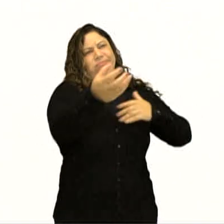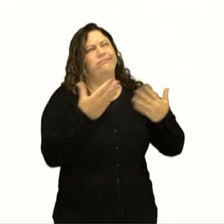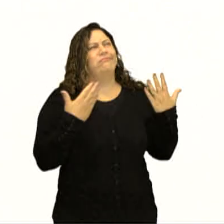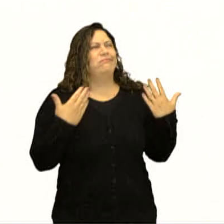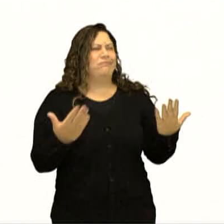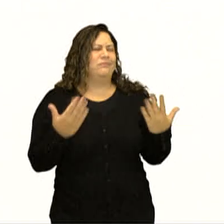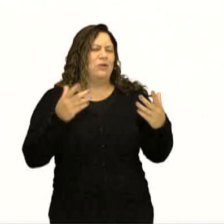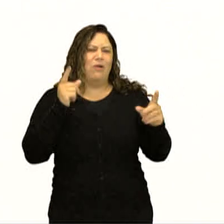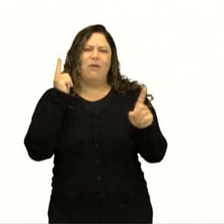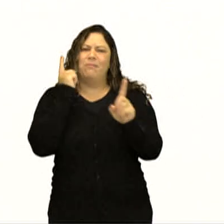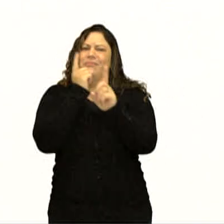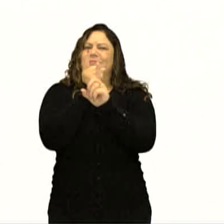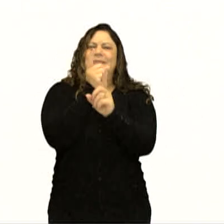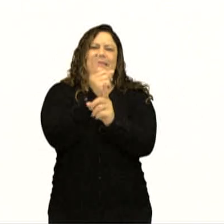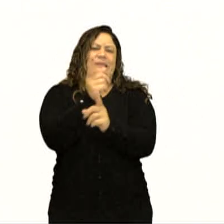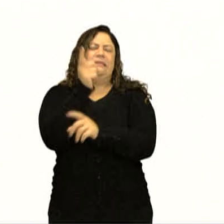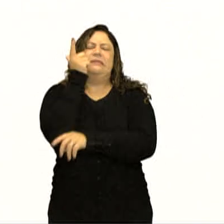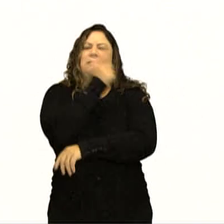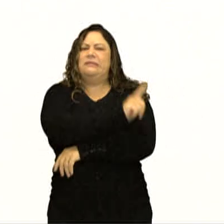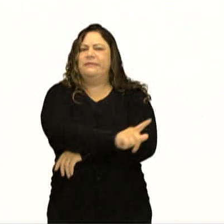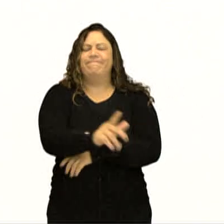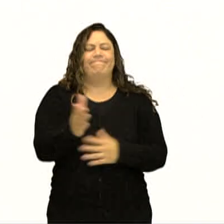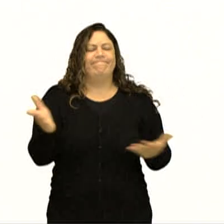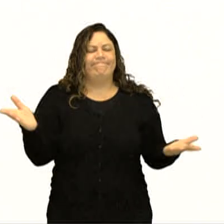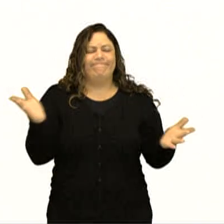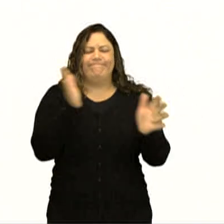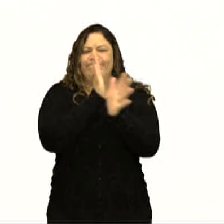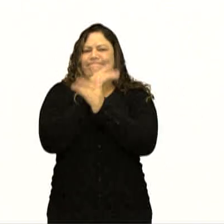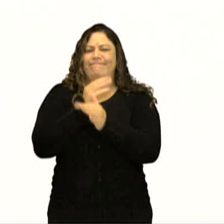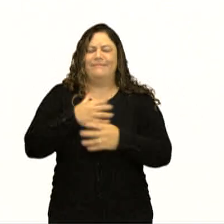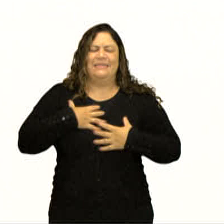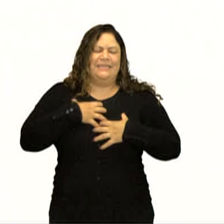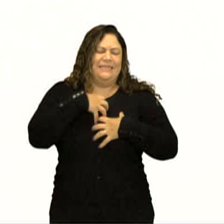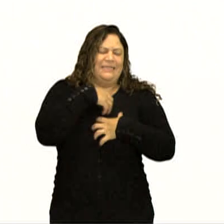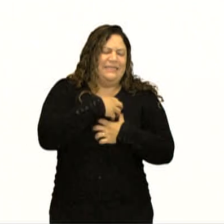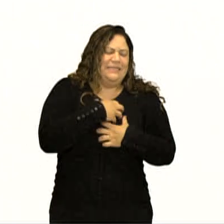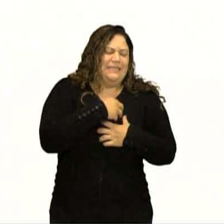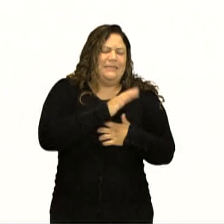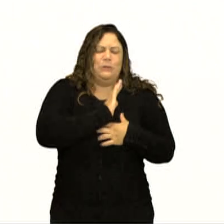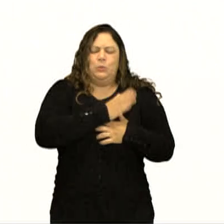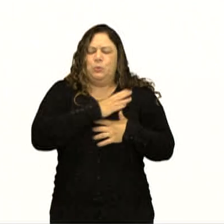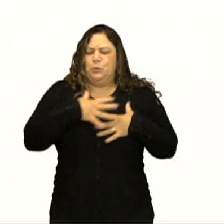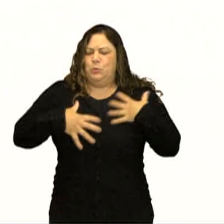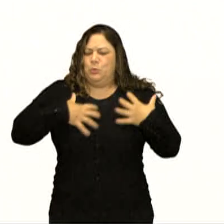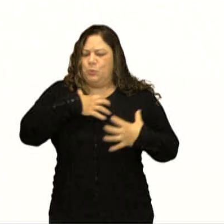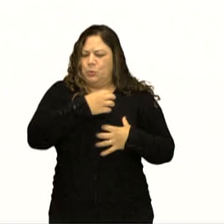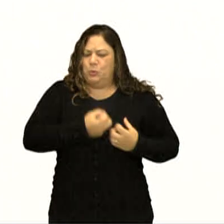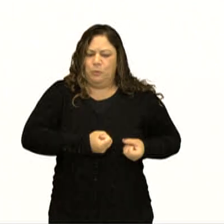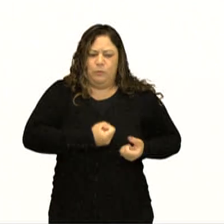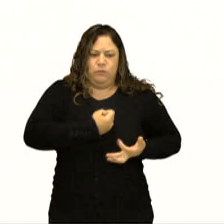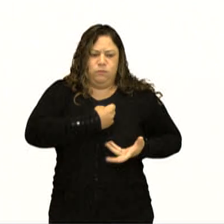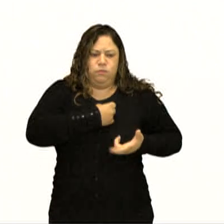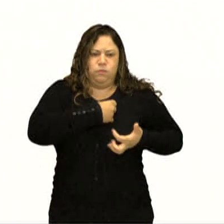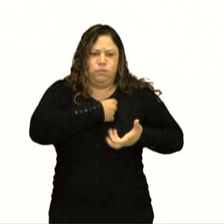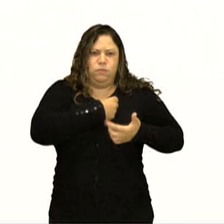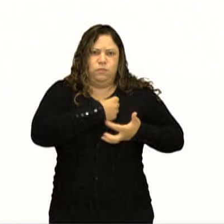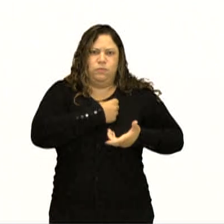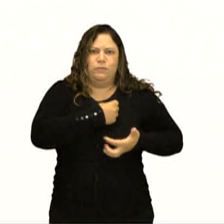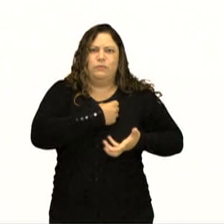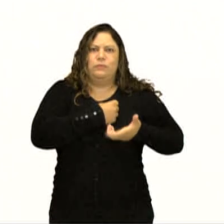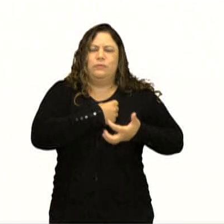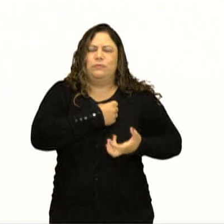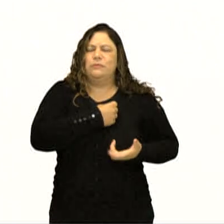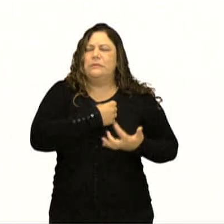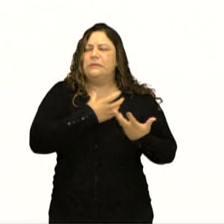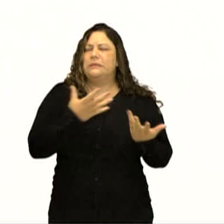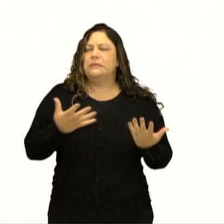novo encontro acendeu mais viva a chama no peito do Norberto, e não tiveram conta os passeios que ele deu